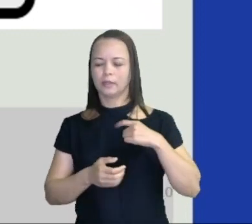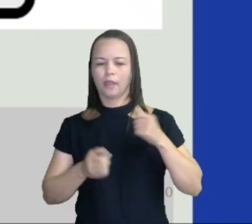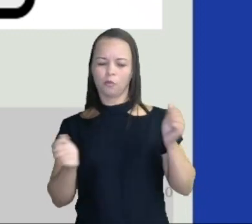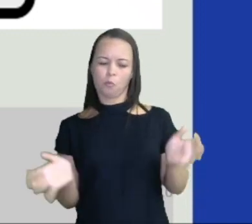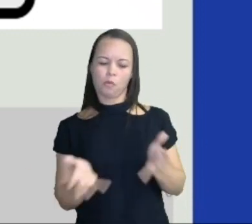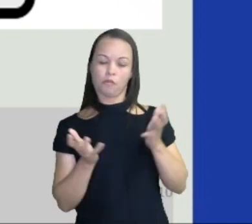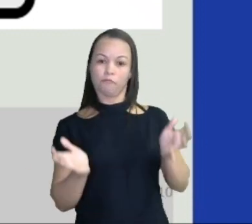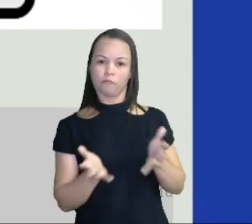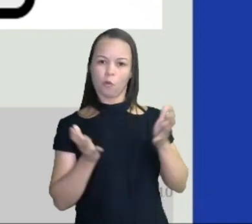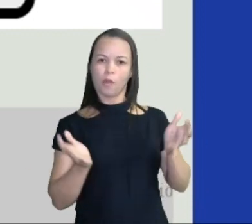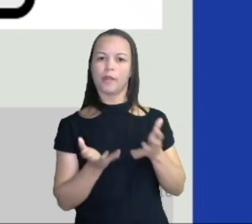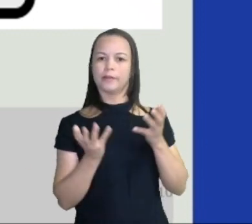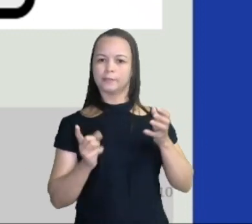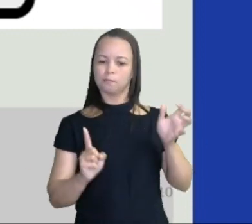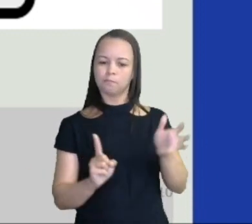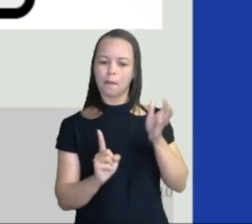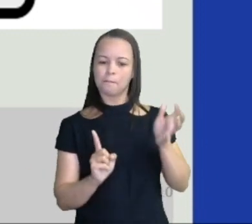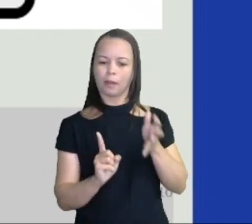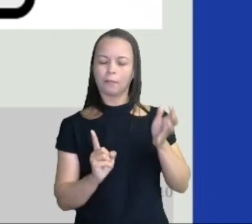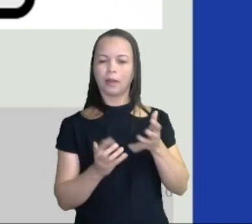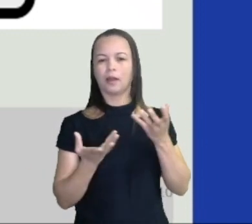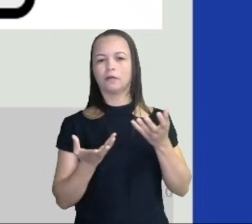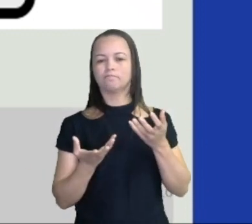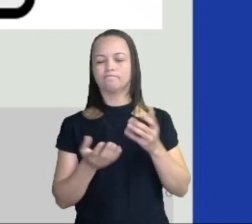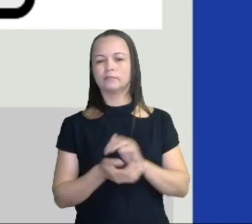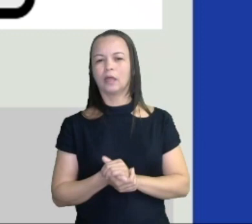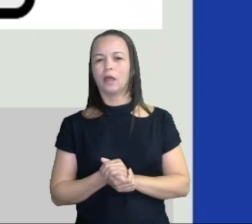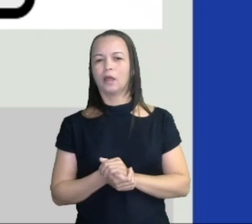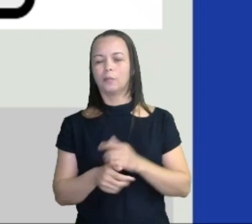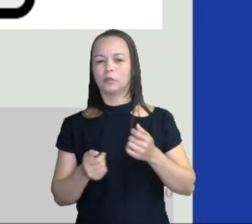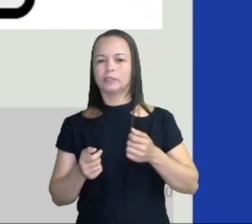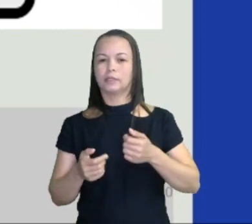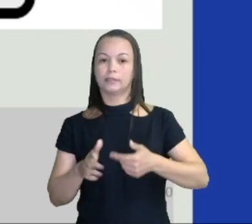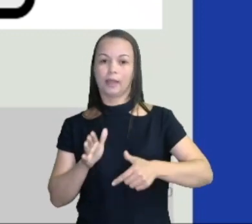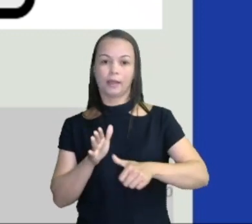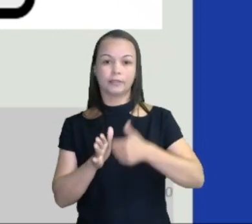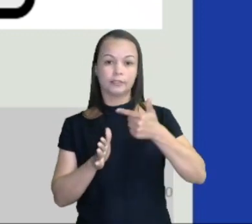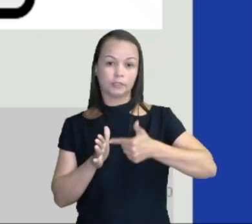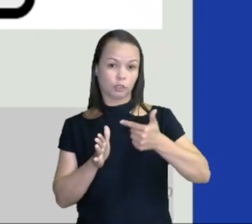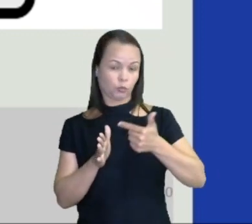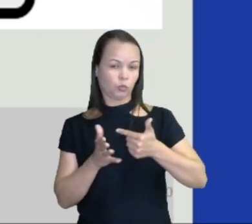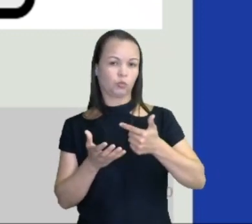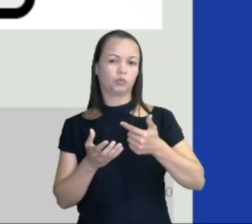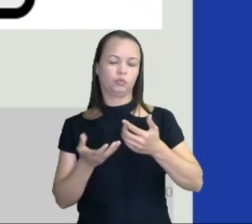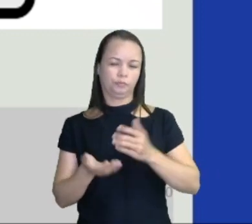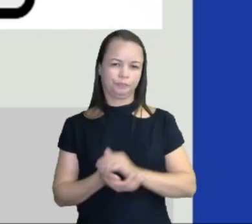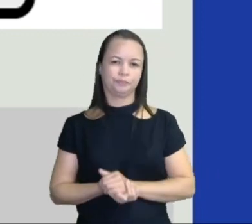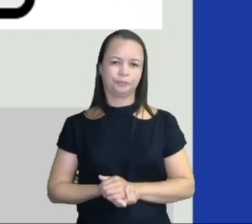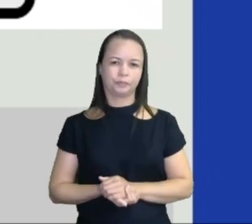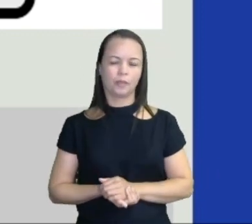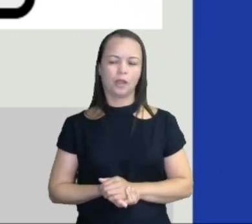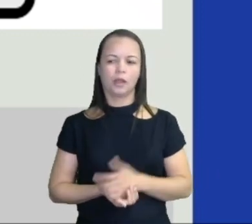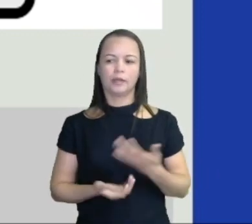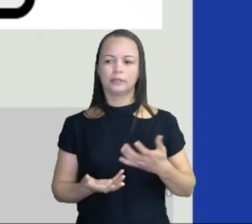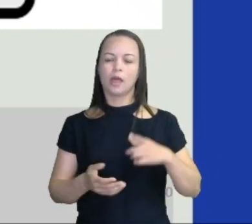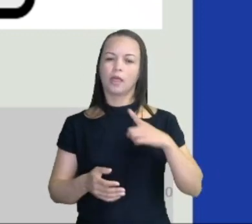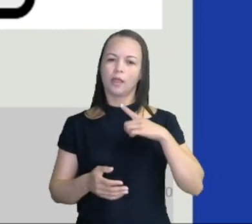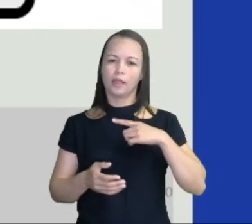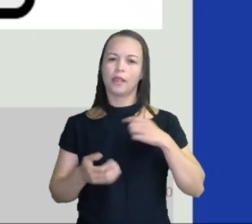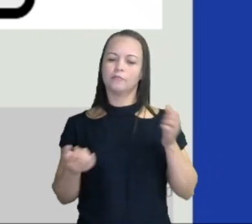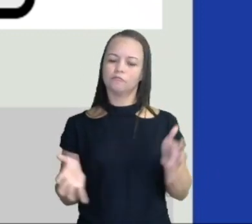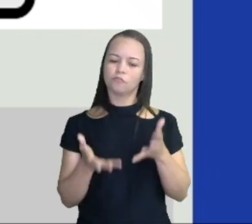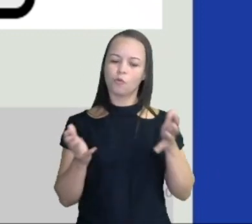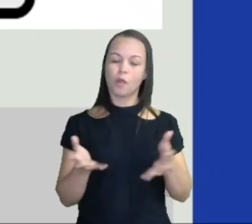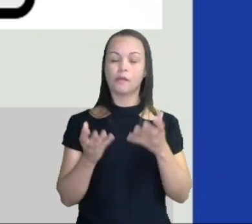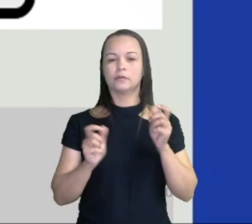influência muito grande. Por isso que ele está em segundo lugar. Vamos ler? Também tem influência